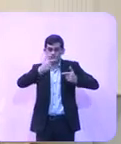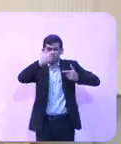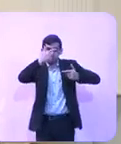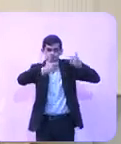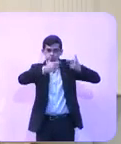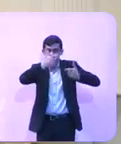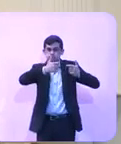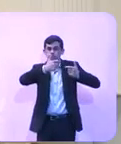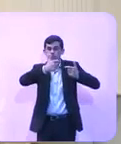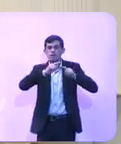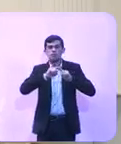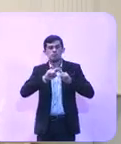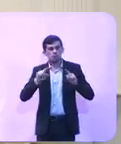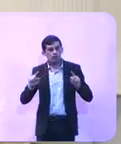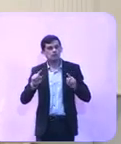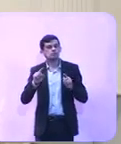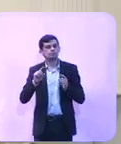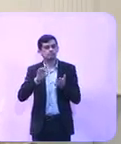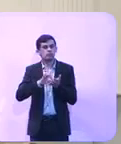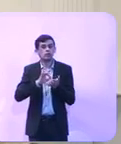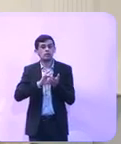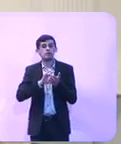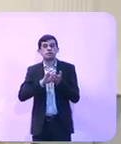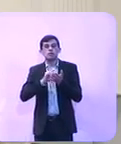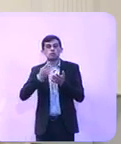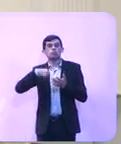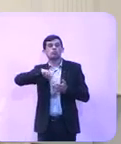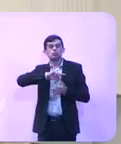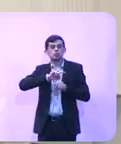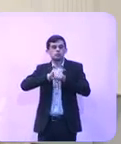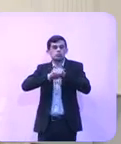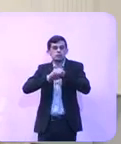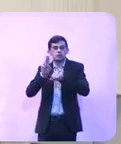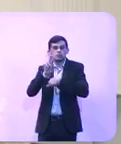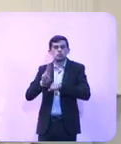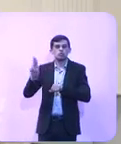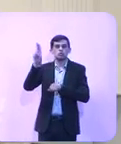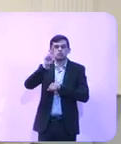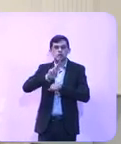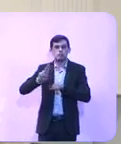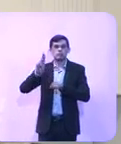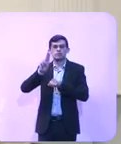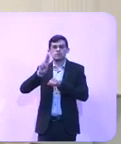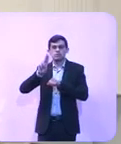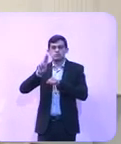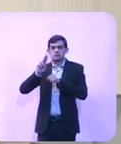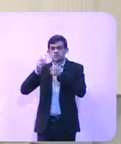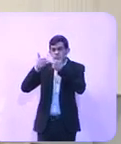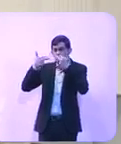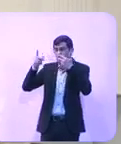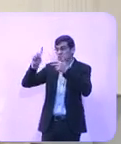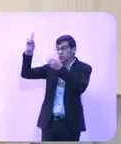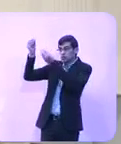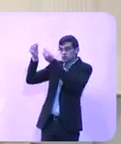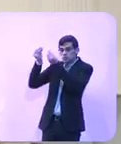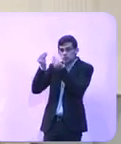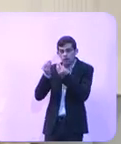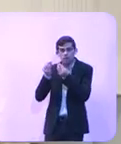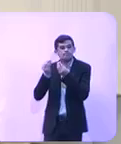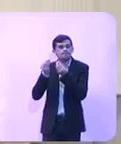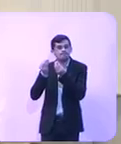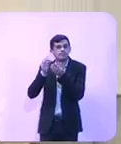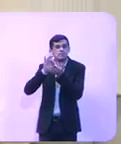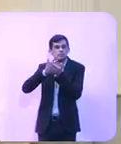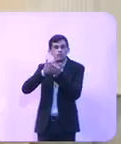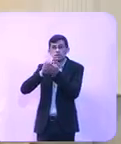enfrentá-la. E é interessante que, quando a gente usa essas armas, o Senhor derrama